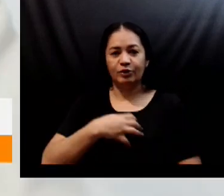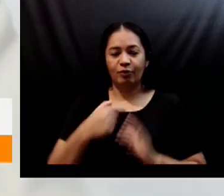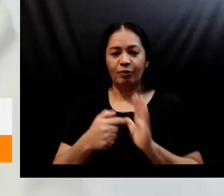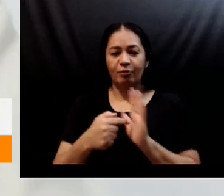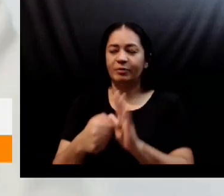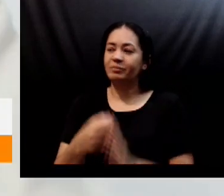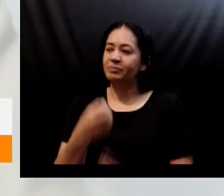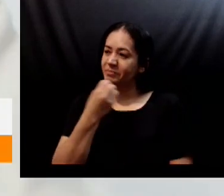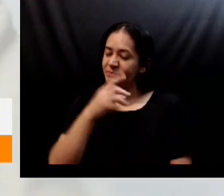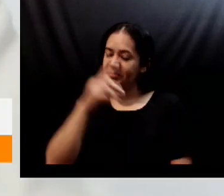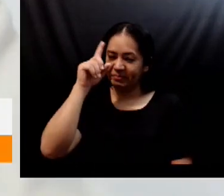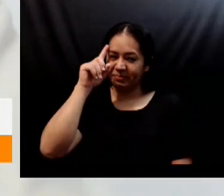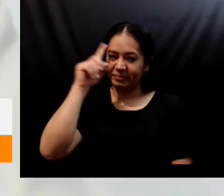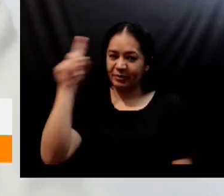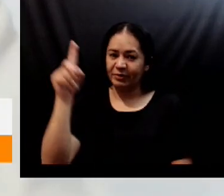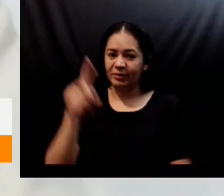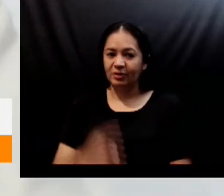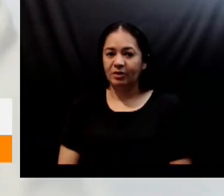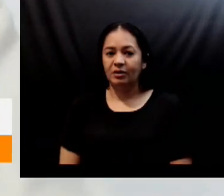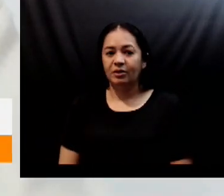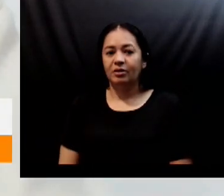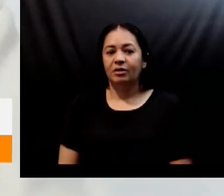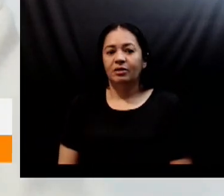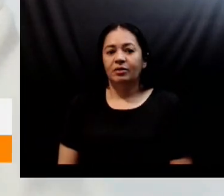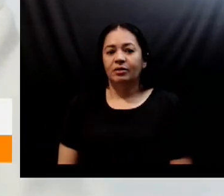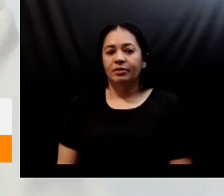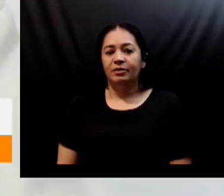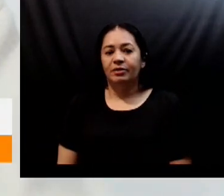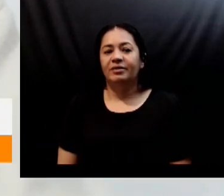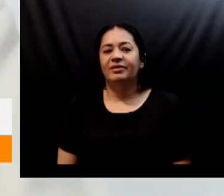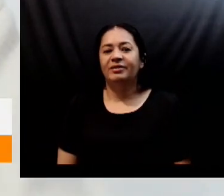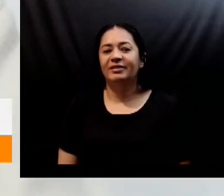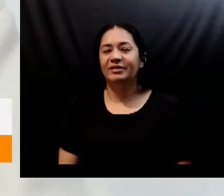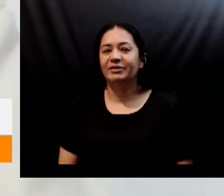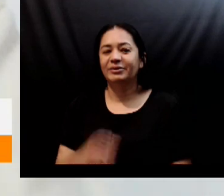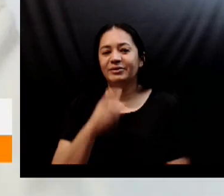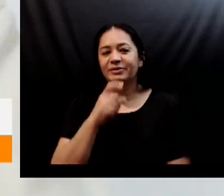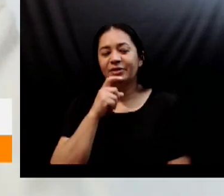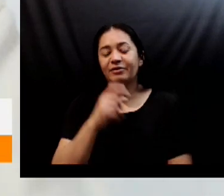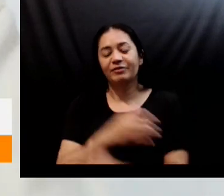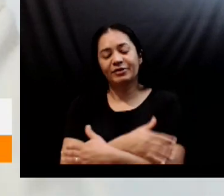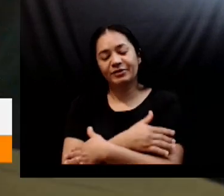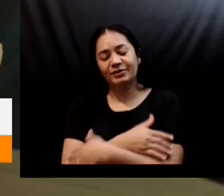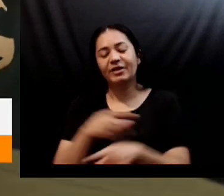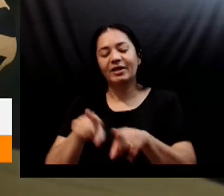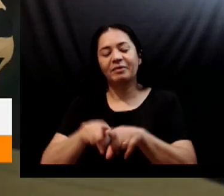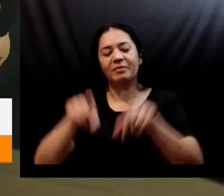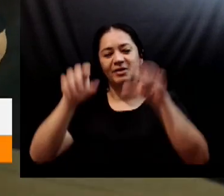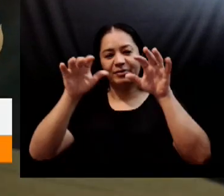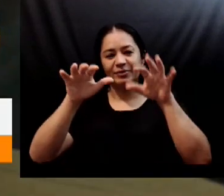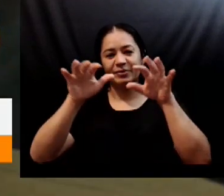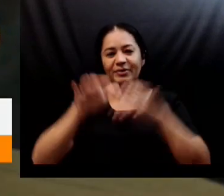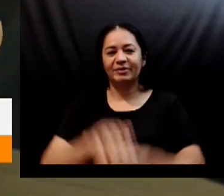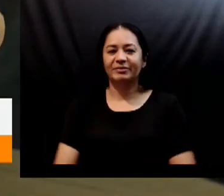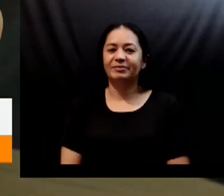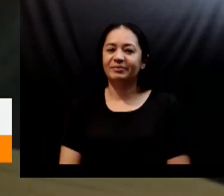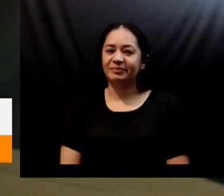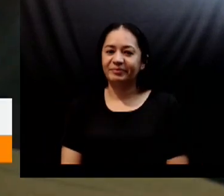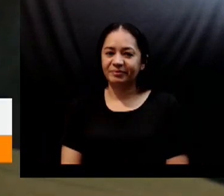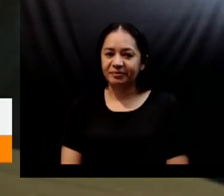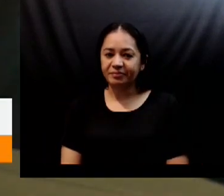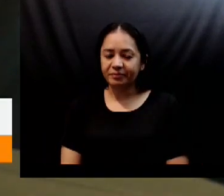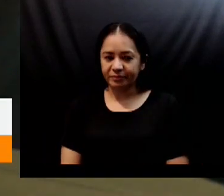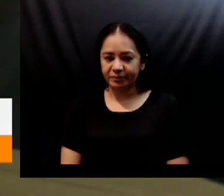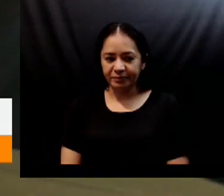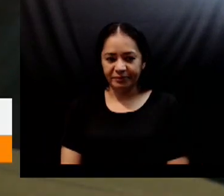dia, bom dia, bem, aqui friozinho também, com chuva. É isso aí. Então, olha só, final